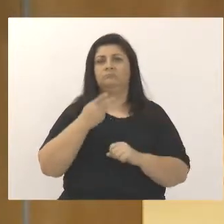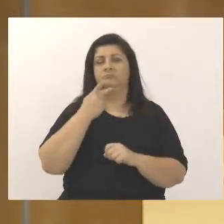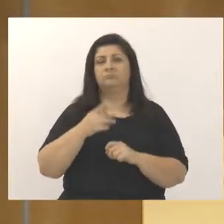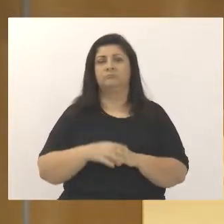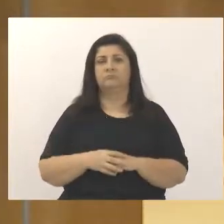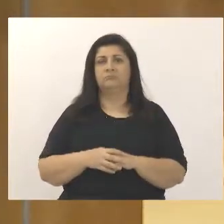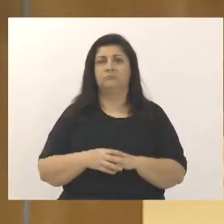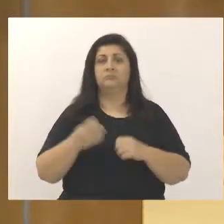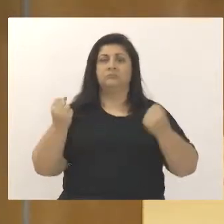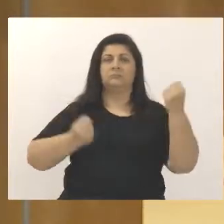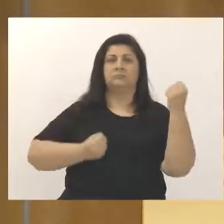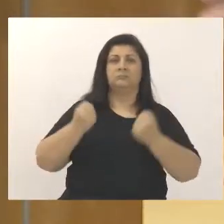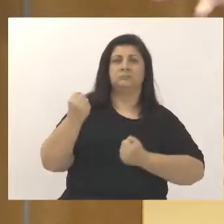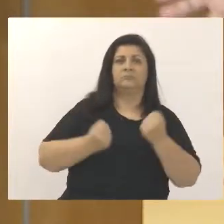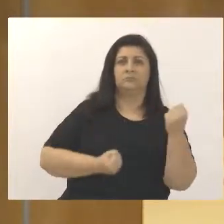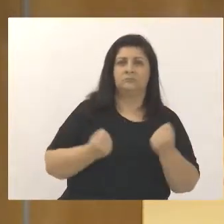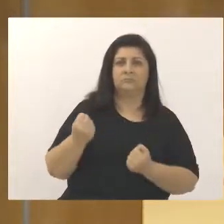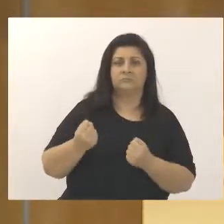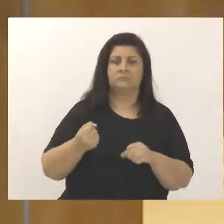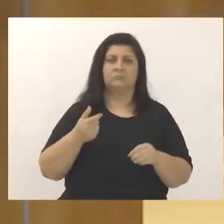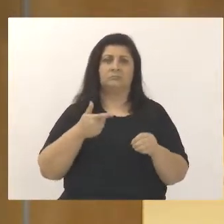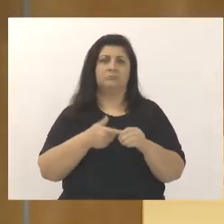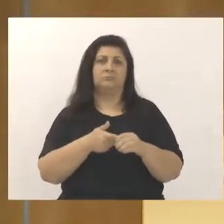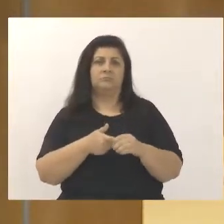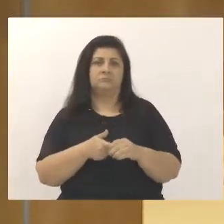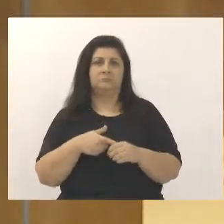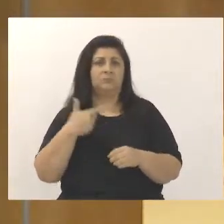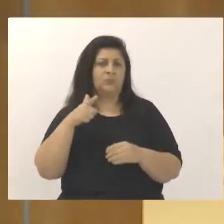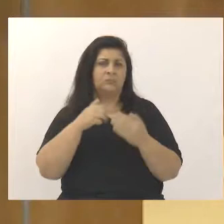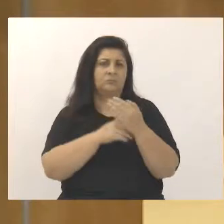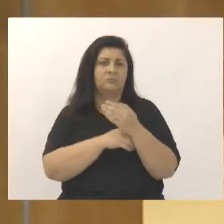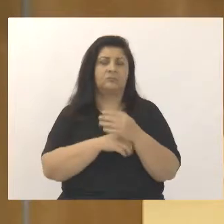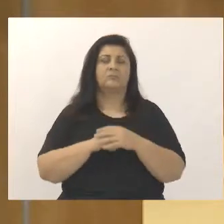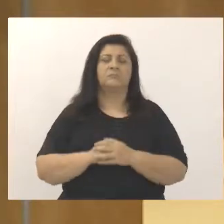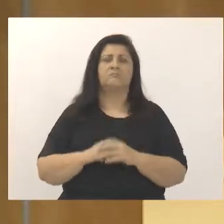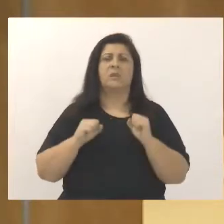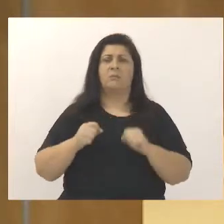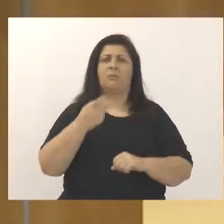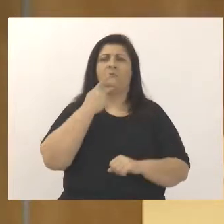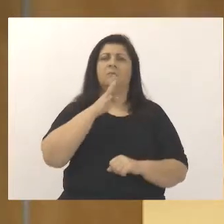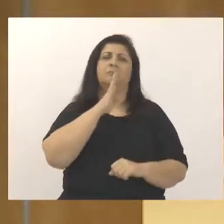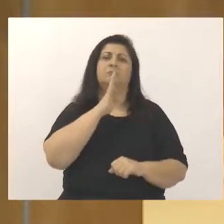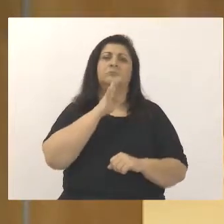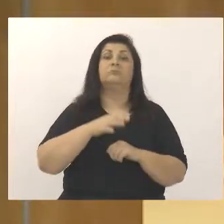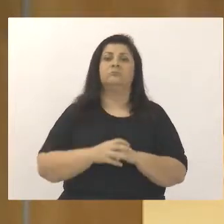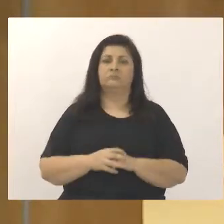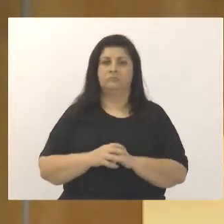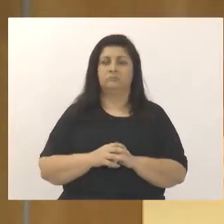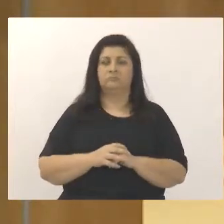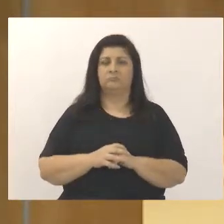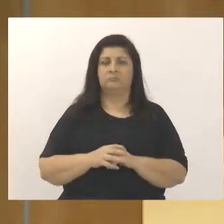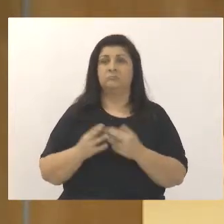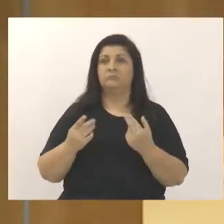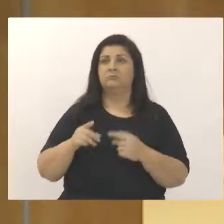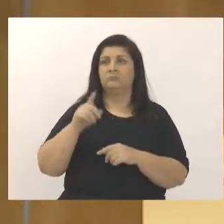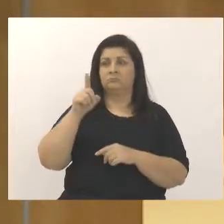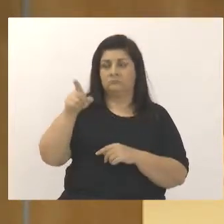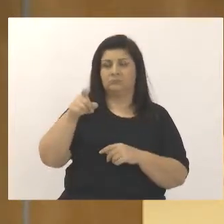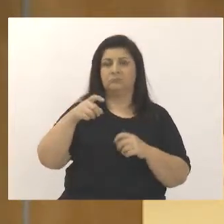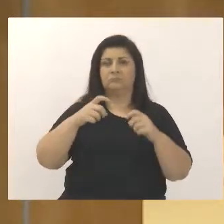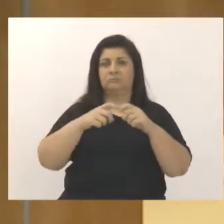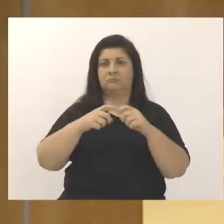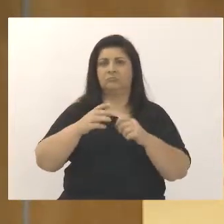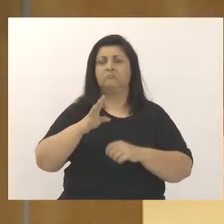de carro, de abastecimento, que não tem segredo nenhum, eu posso falar com propriedade, com a mesma propriedade que falou o doutor Rodrigo.